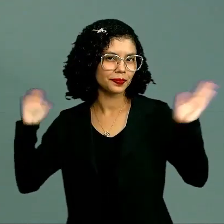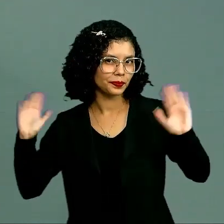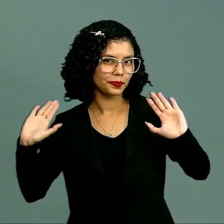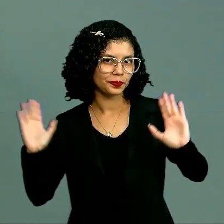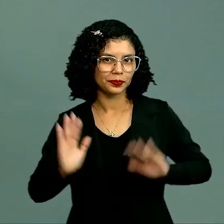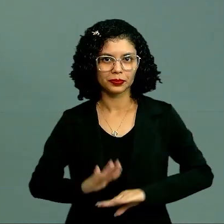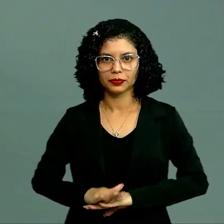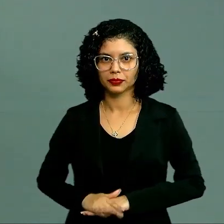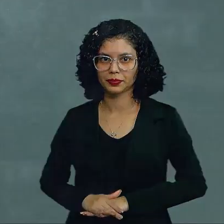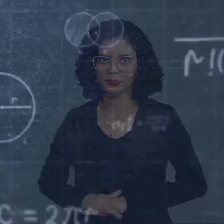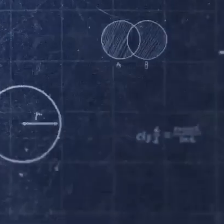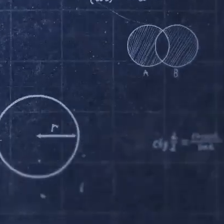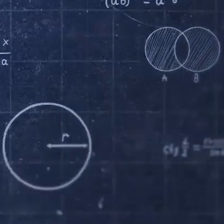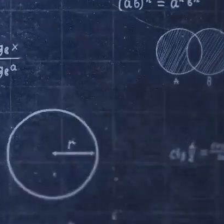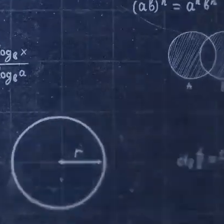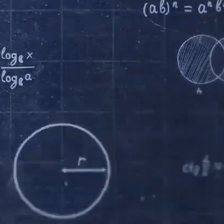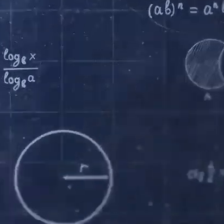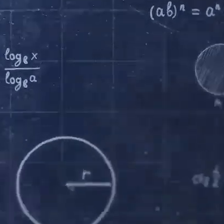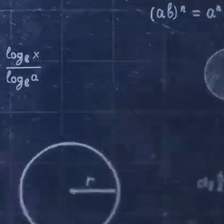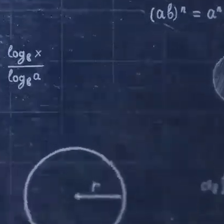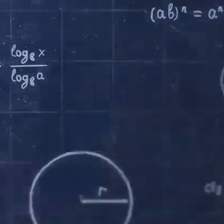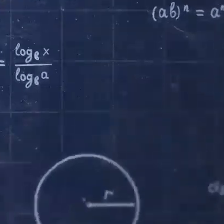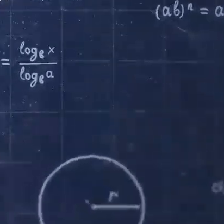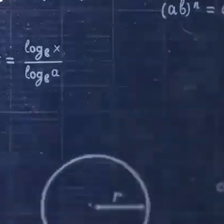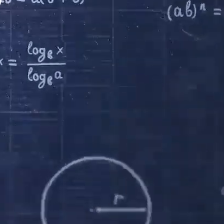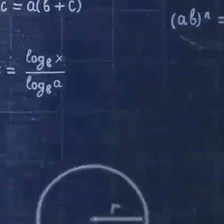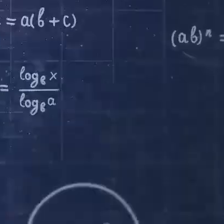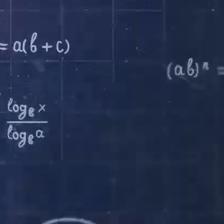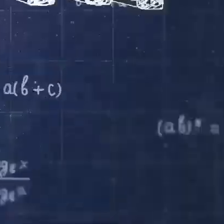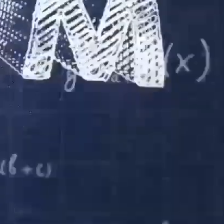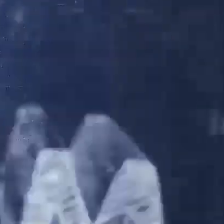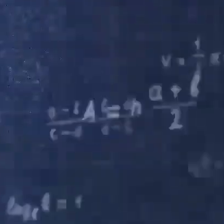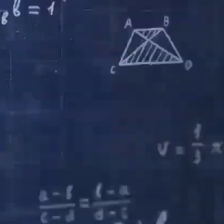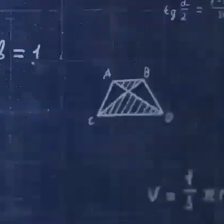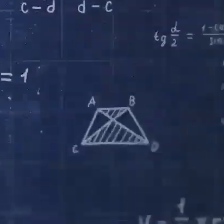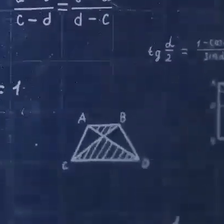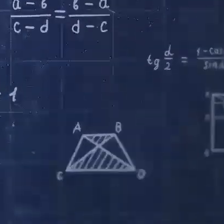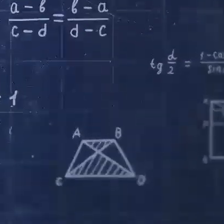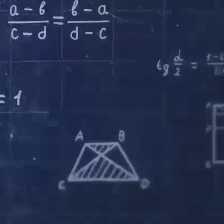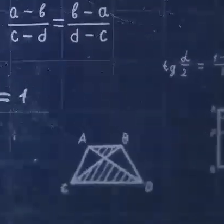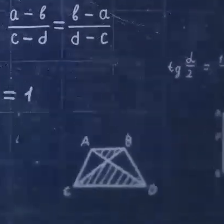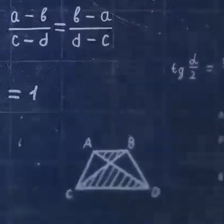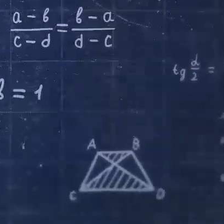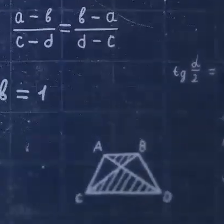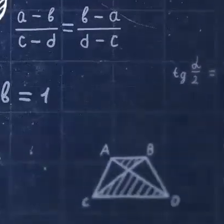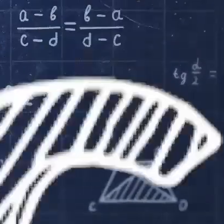Tchau, tchau!